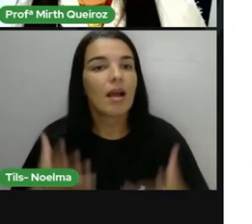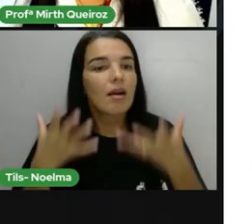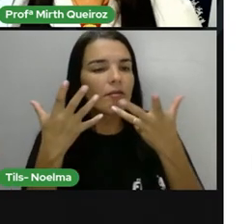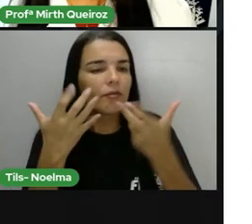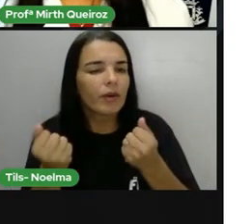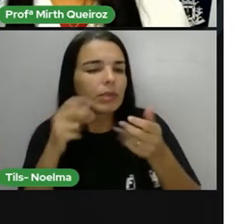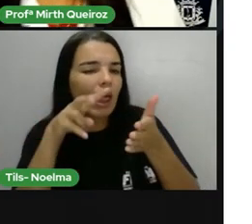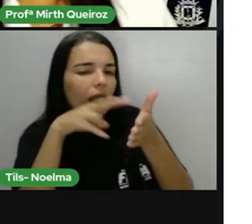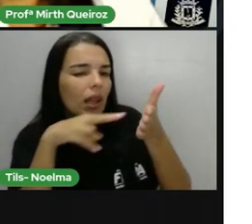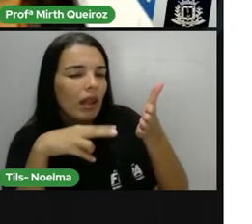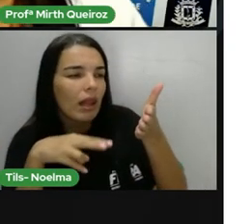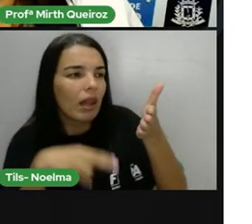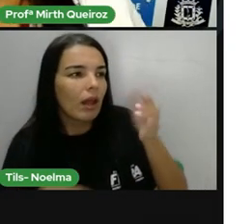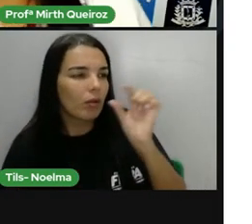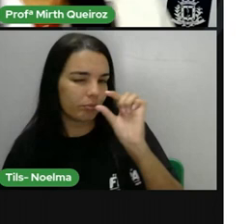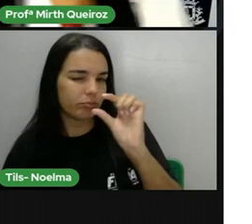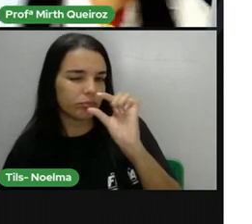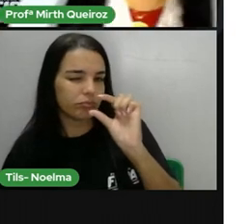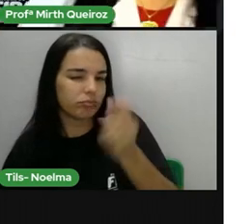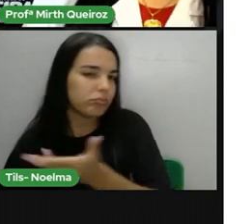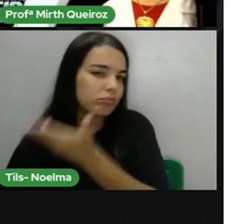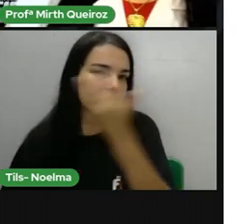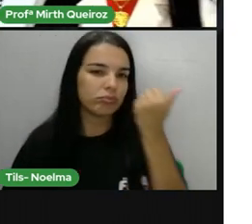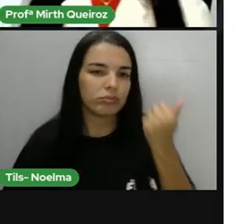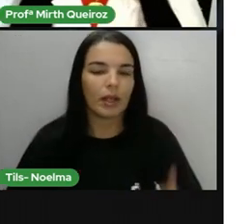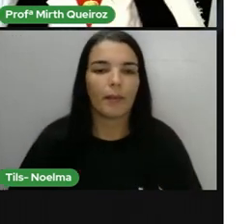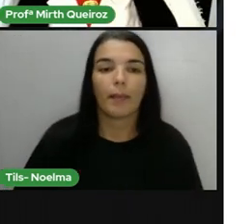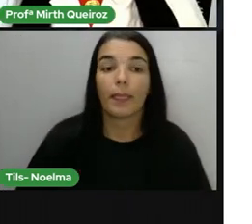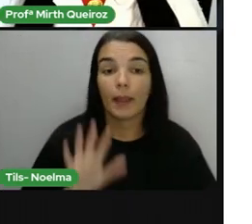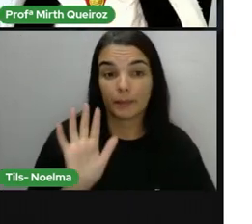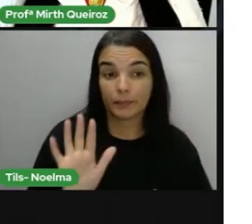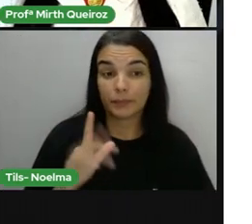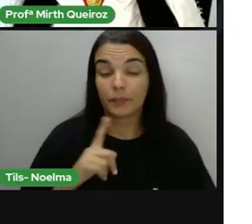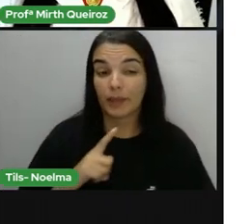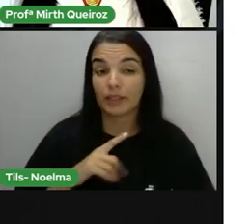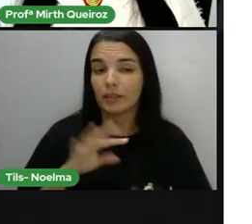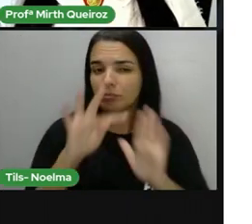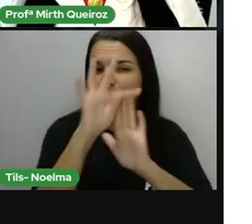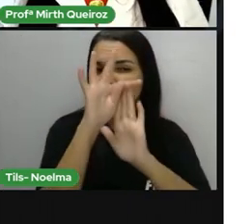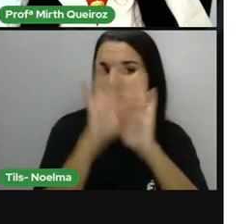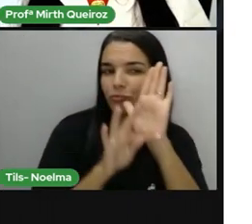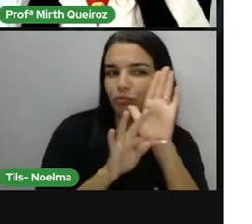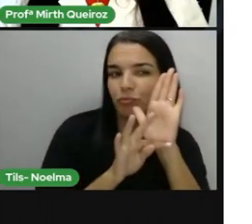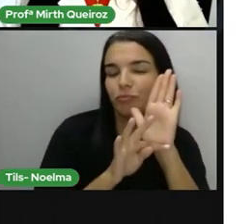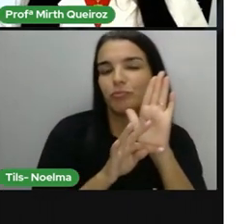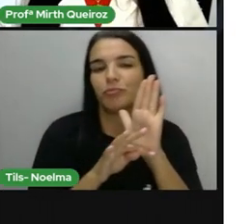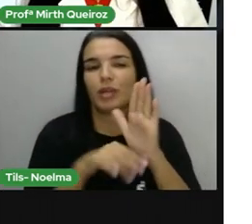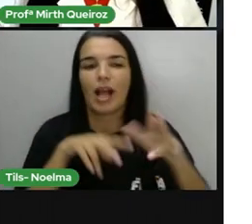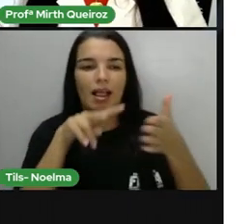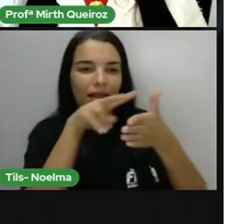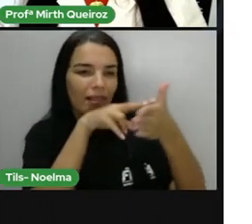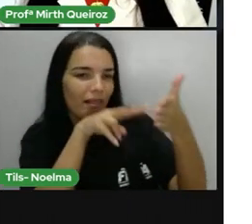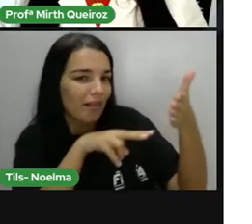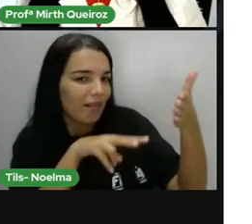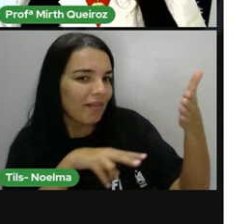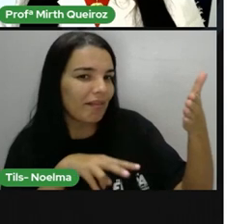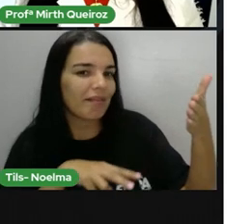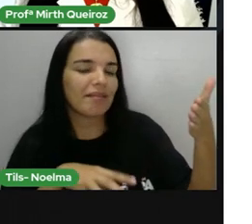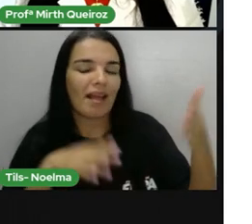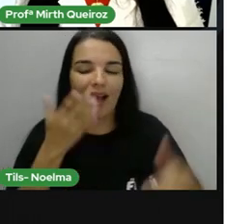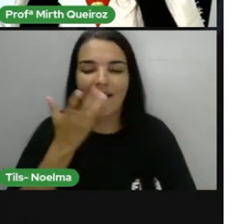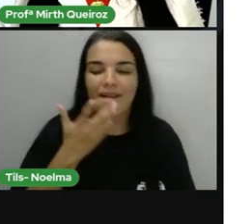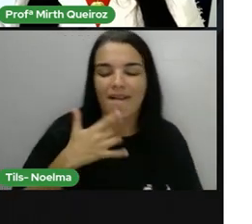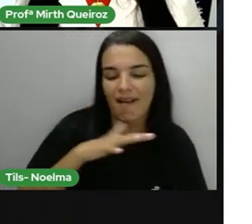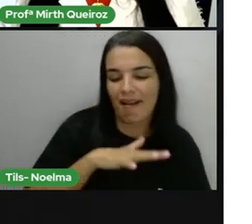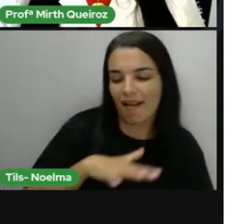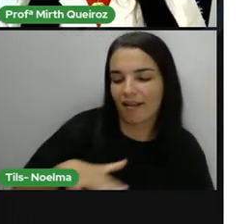ler um pouco? A Pró trouxe aqui para vocês um texto, né, para leitura, que é A